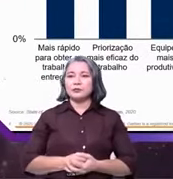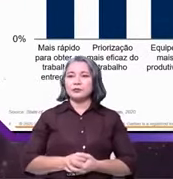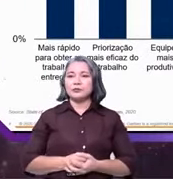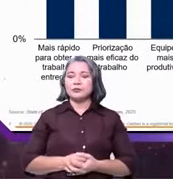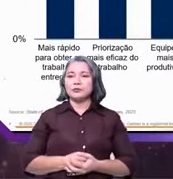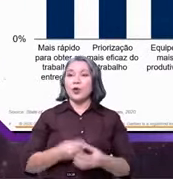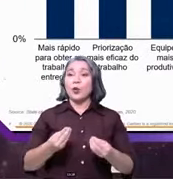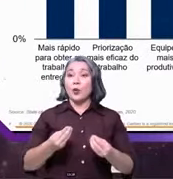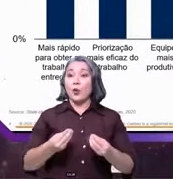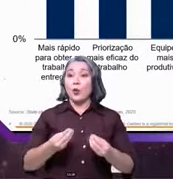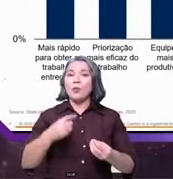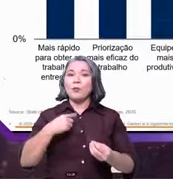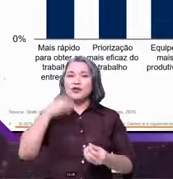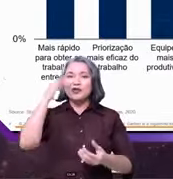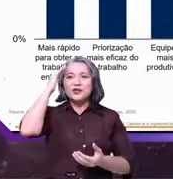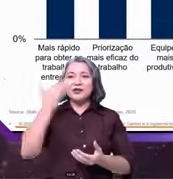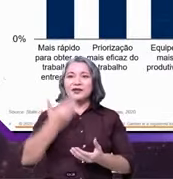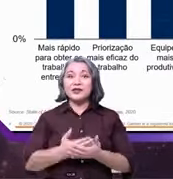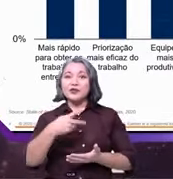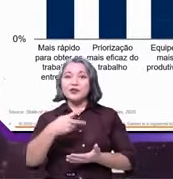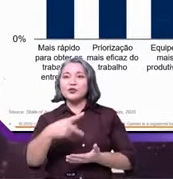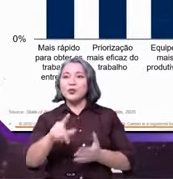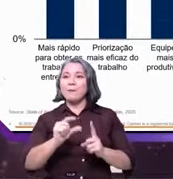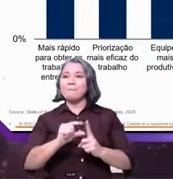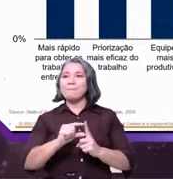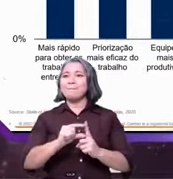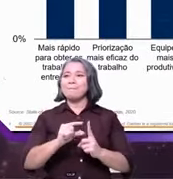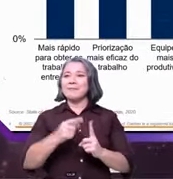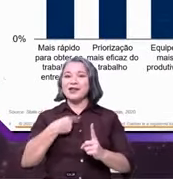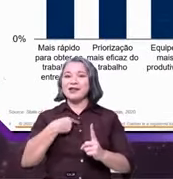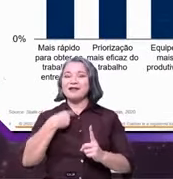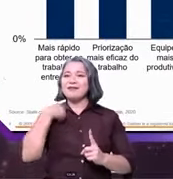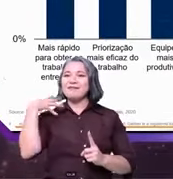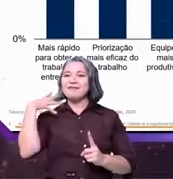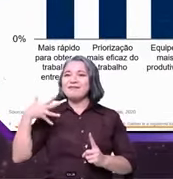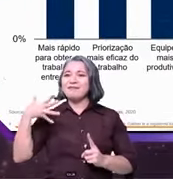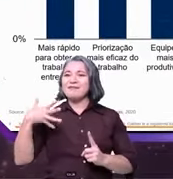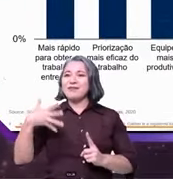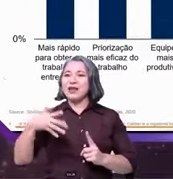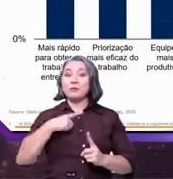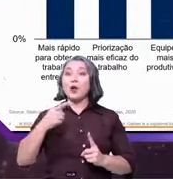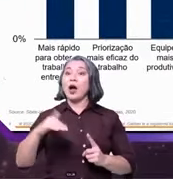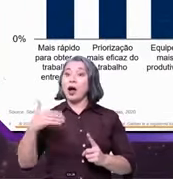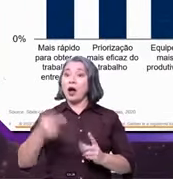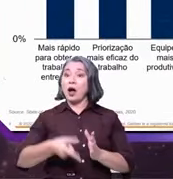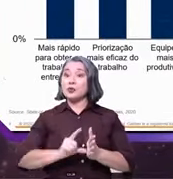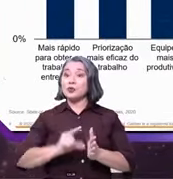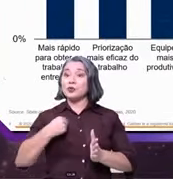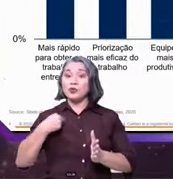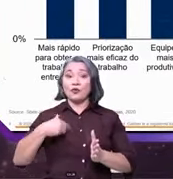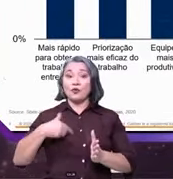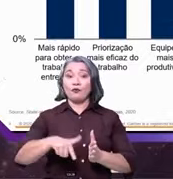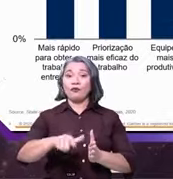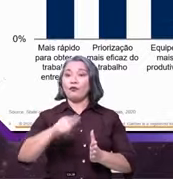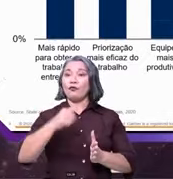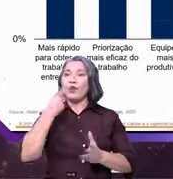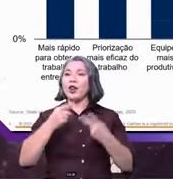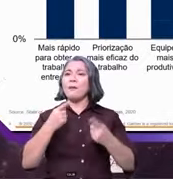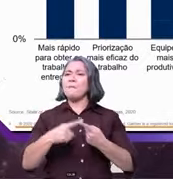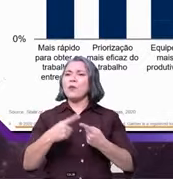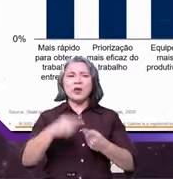de confiabilidade do seu depoimento, que antes do senhor seguir adiante, é para que as pessoas entendam por que elas